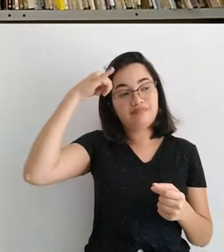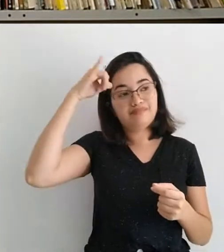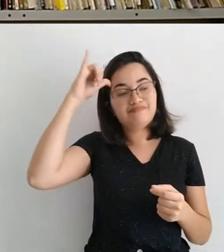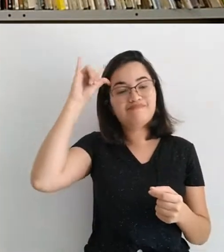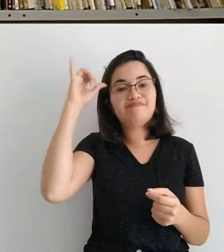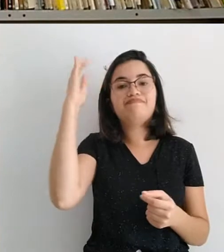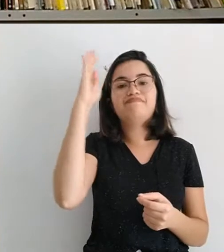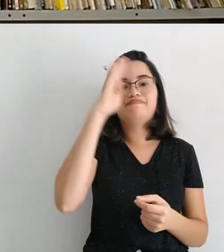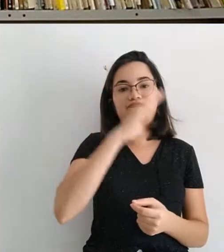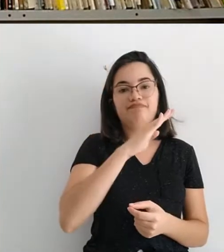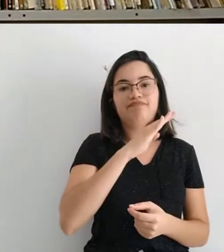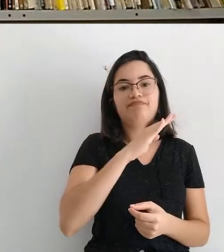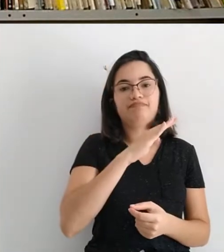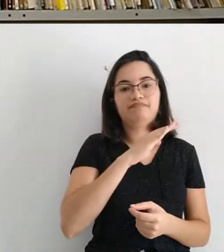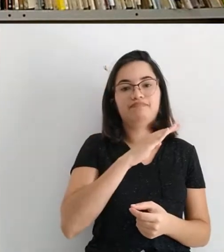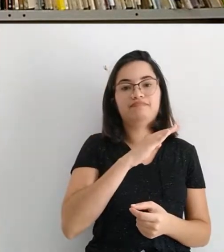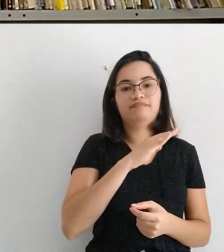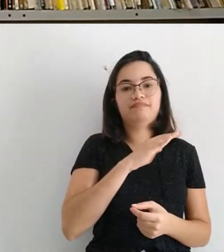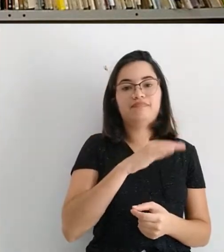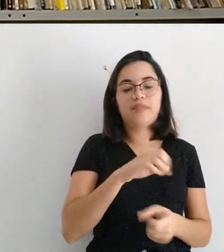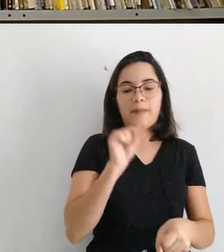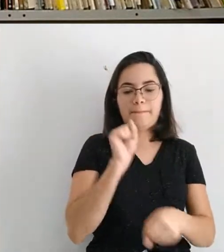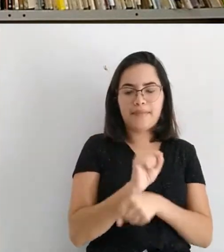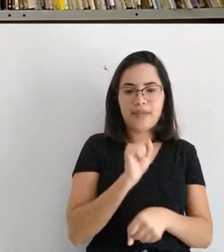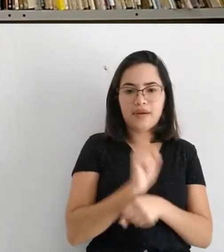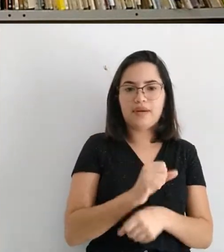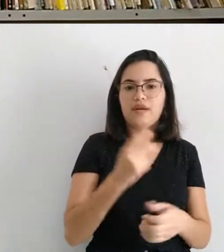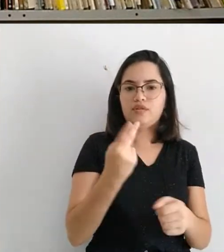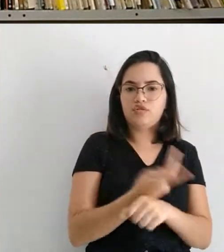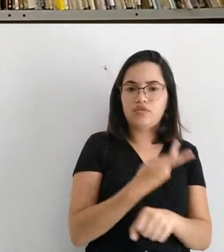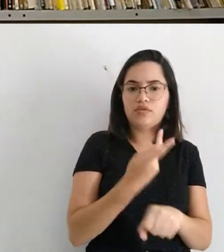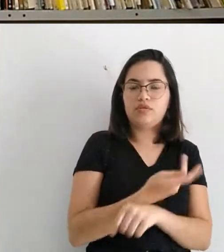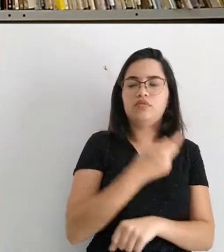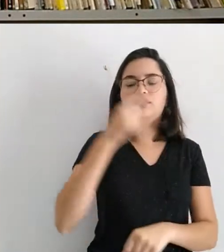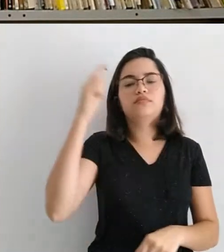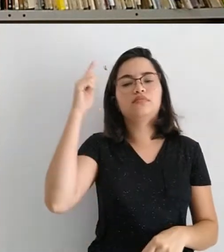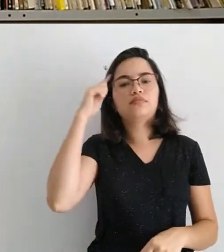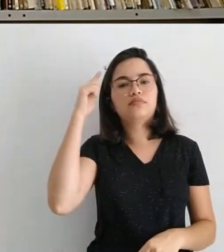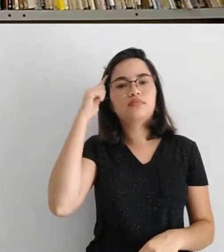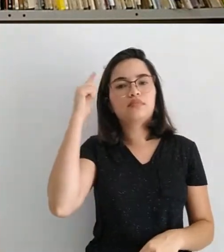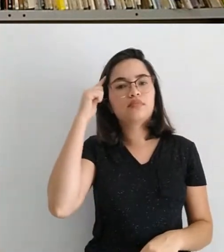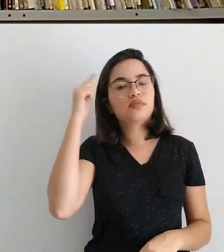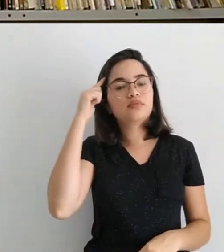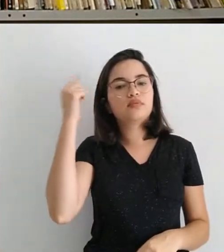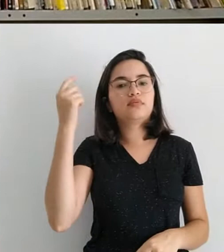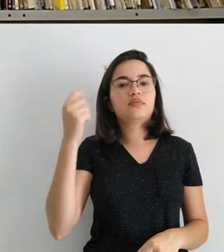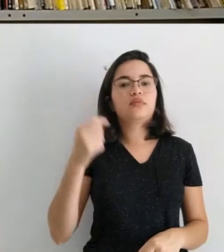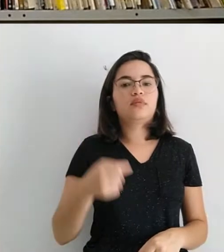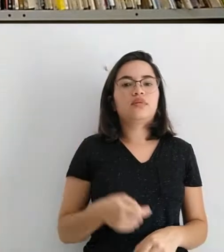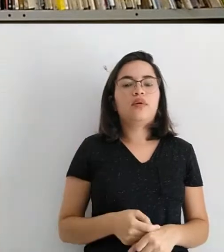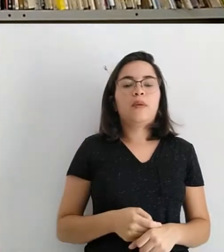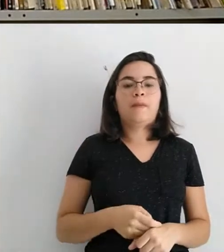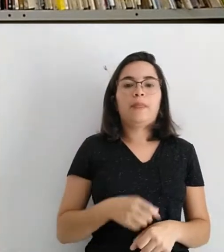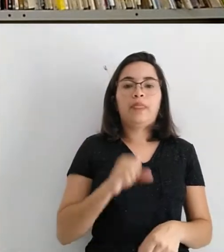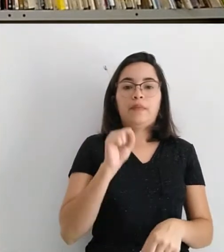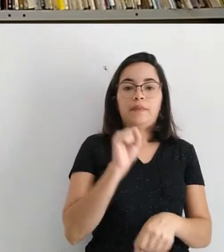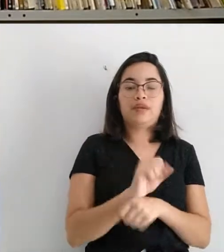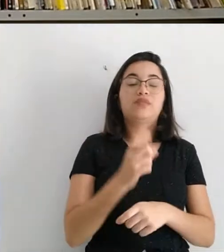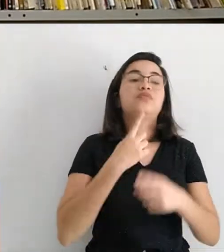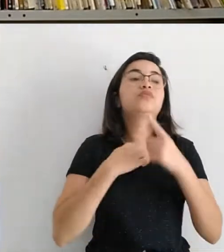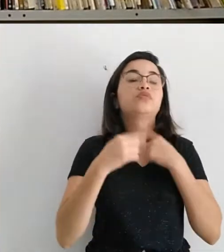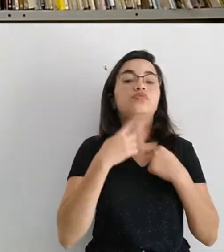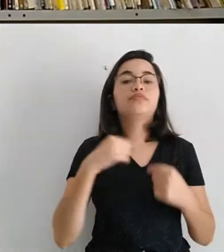o mal, deixar de errar, deixar de pensar, deixar de